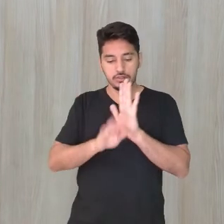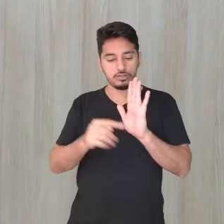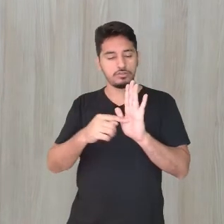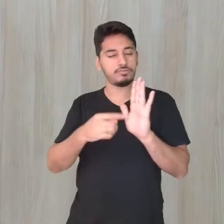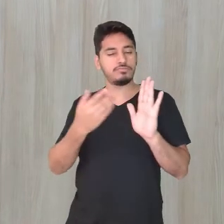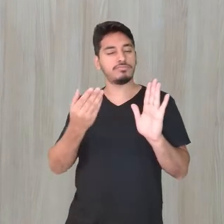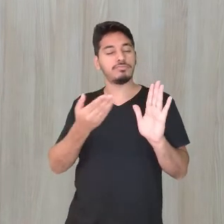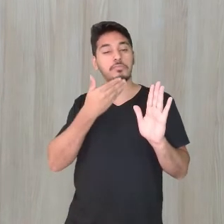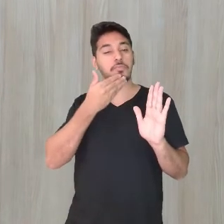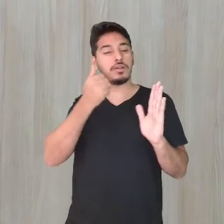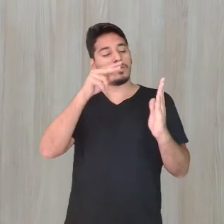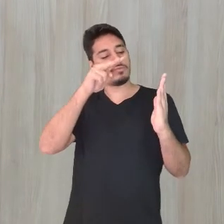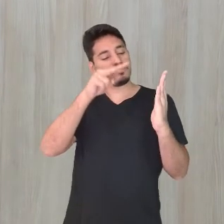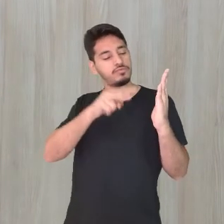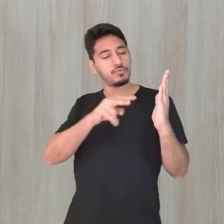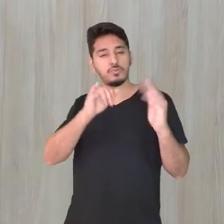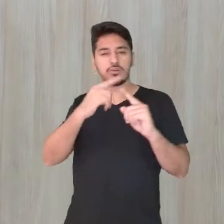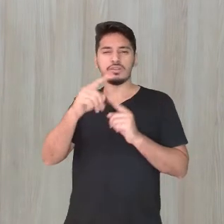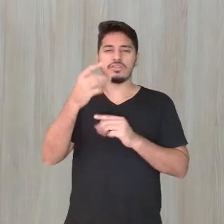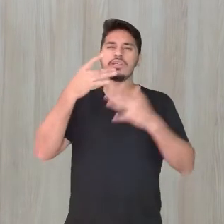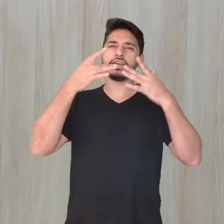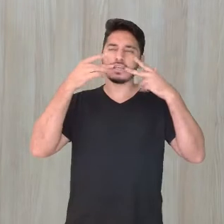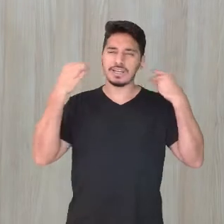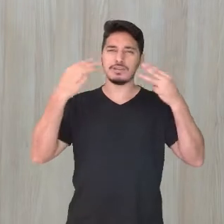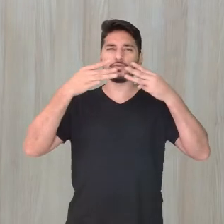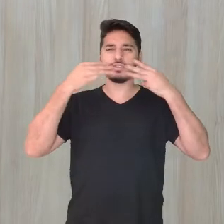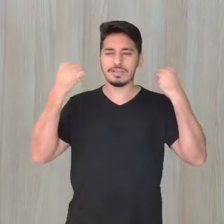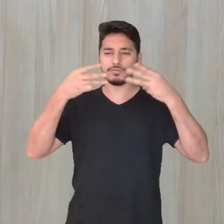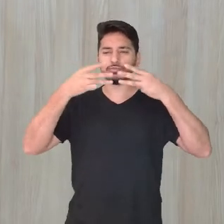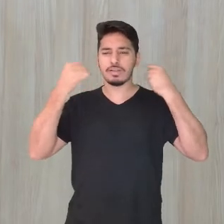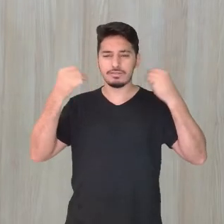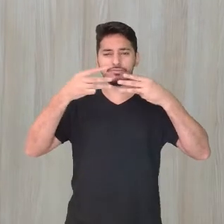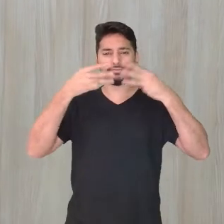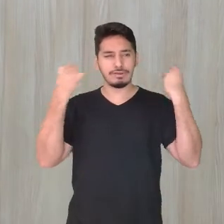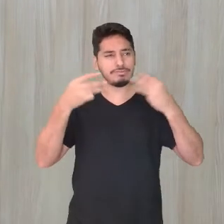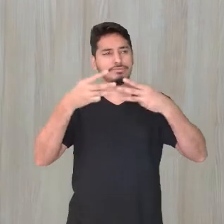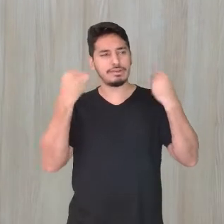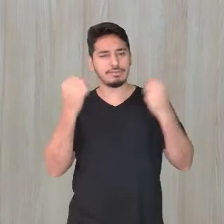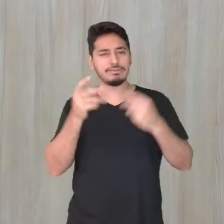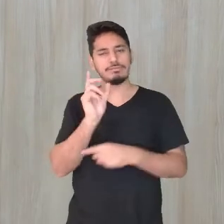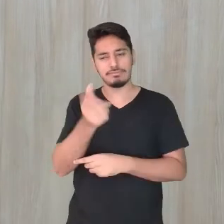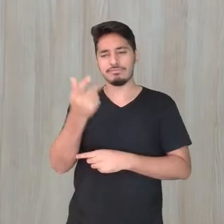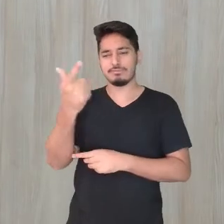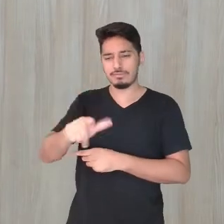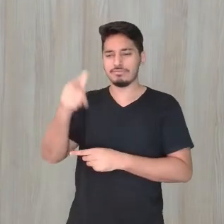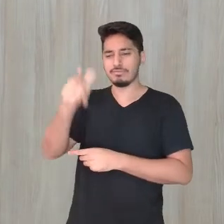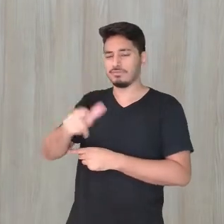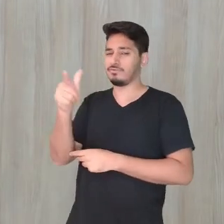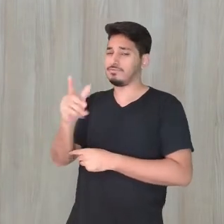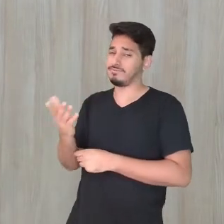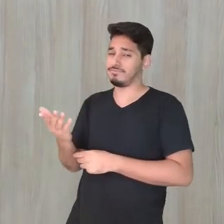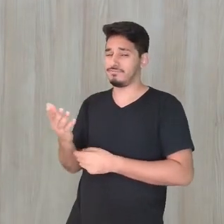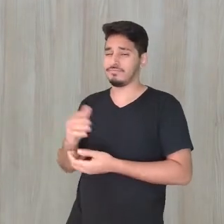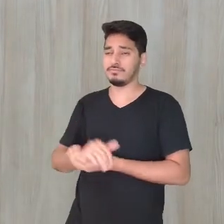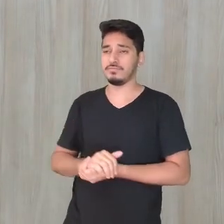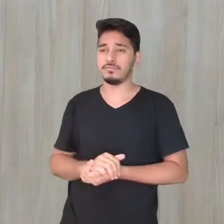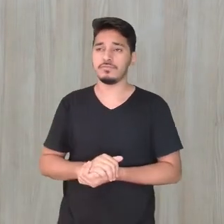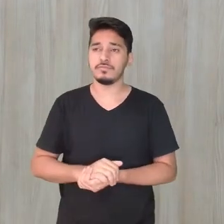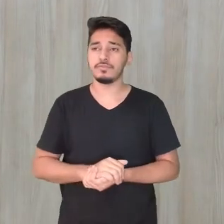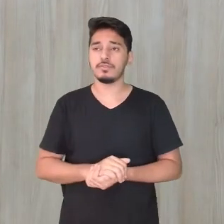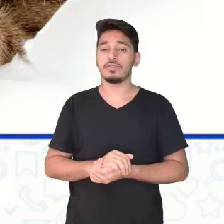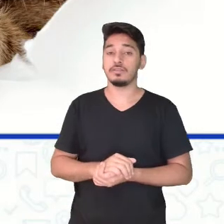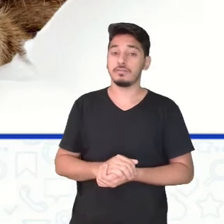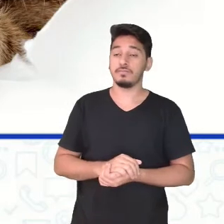mais fluido de ler. Porque se a gente repete gato o tempo todo, vai ficar muito travado, tá certo? Vamos lá, aqui nós temos 3 palavras